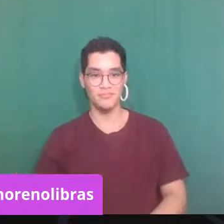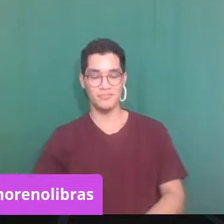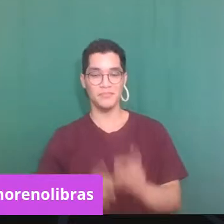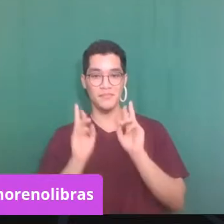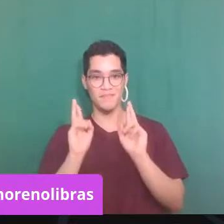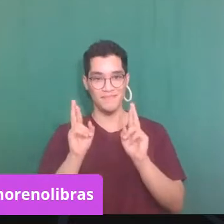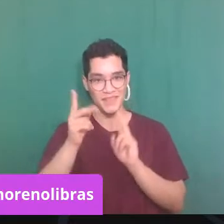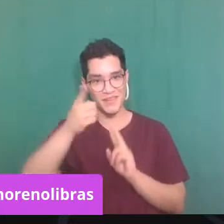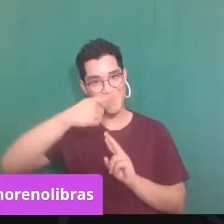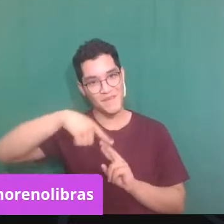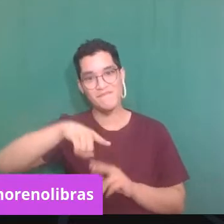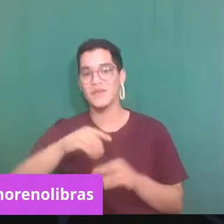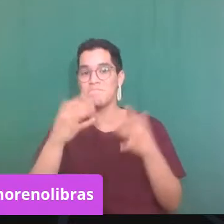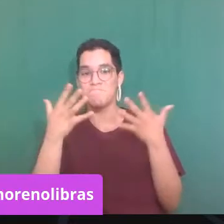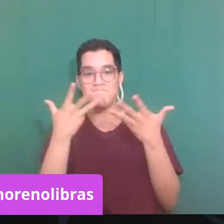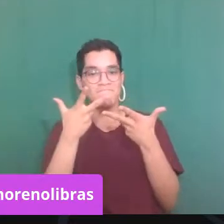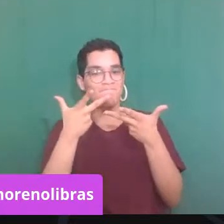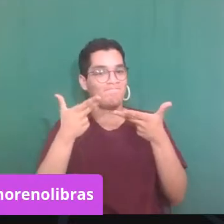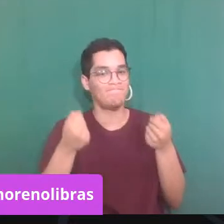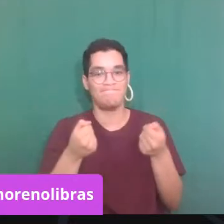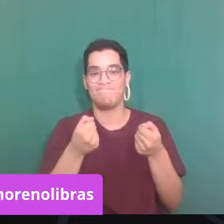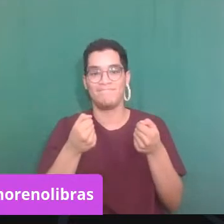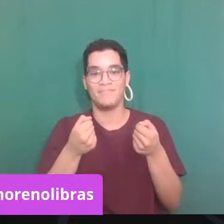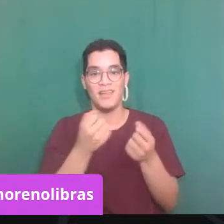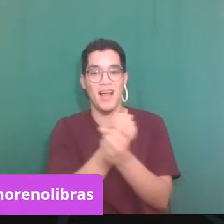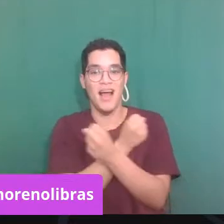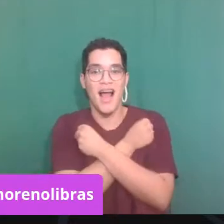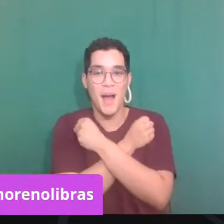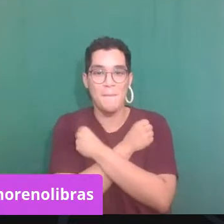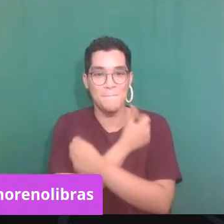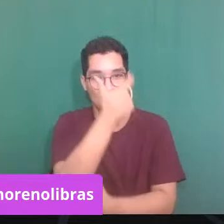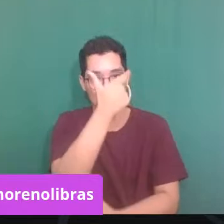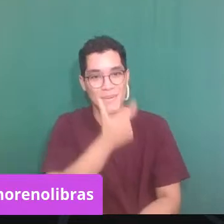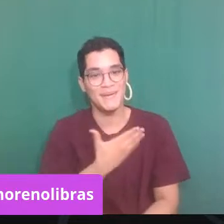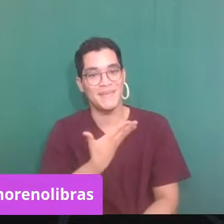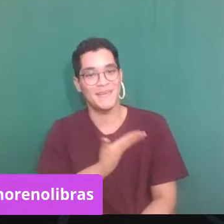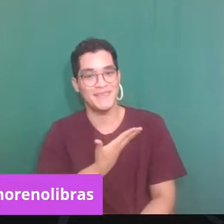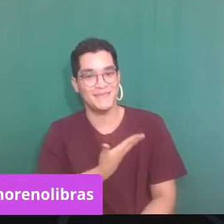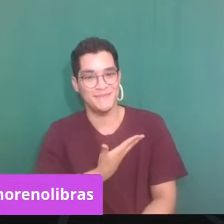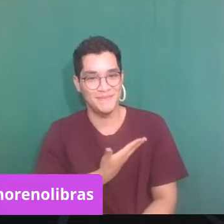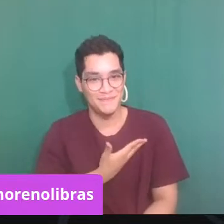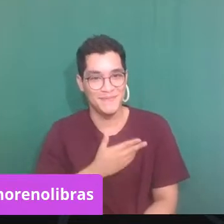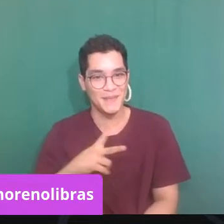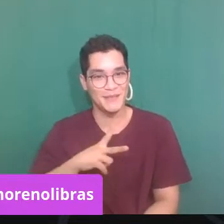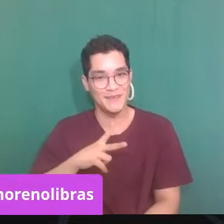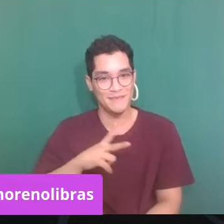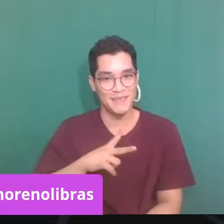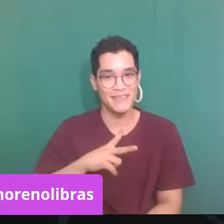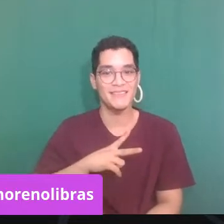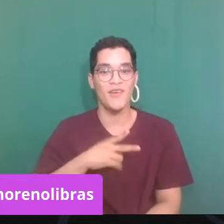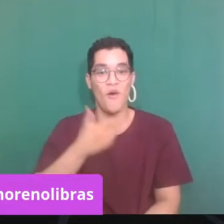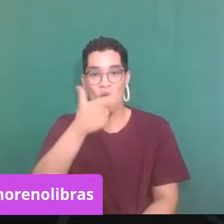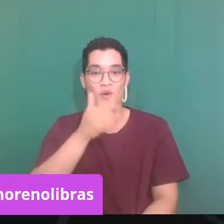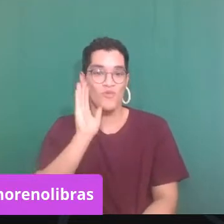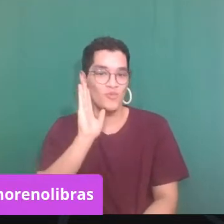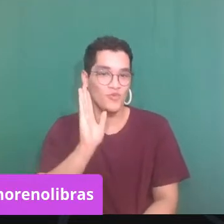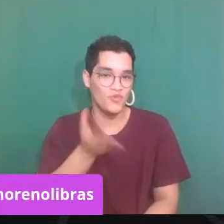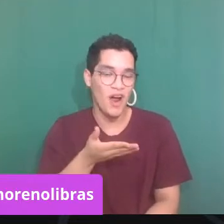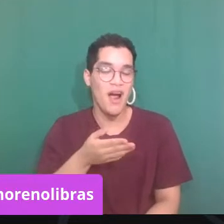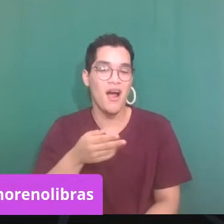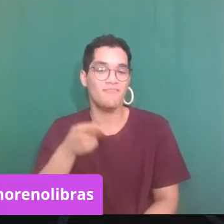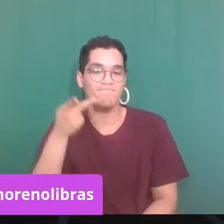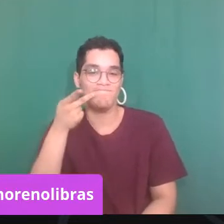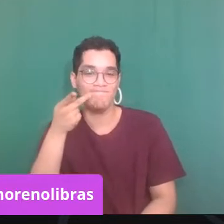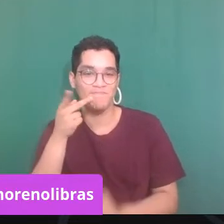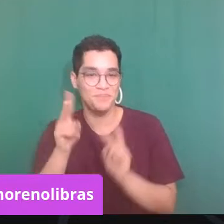meu abraço também aos meus amigos e amigas, né? Aos quais vou me referir, que aqui estiveram